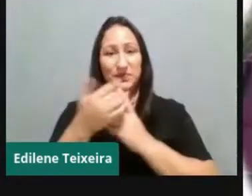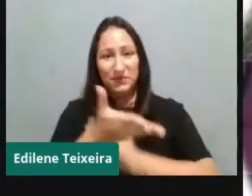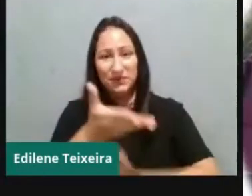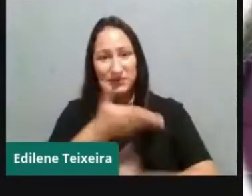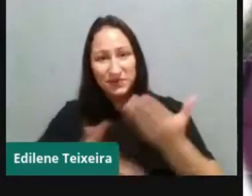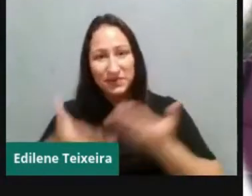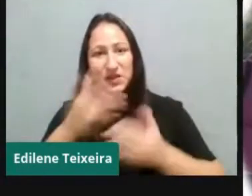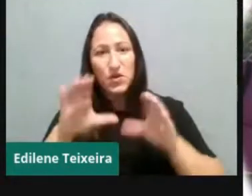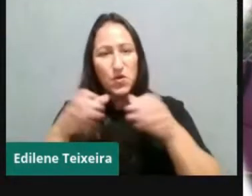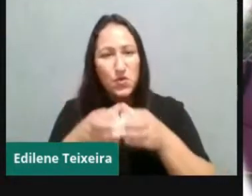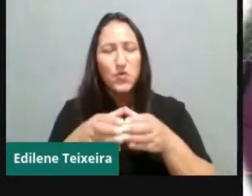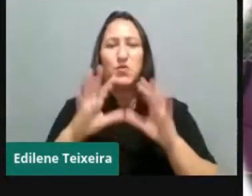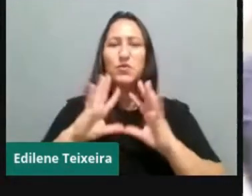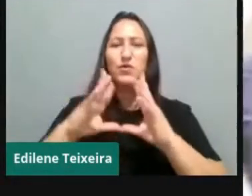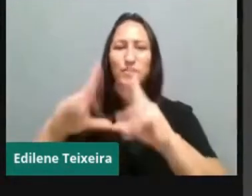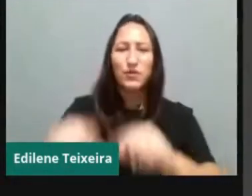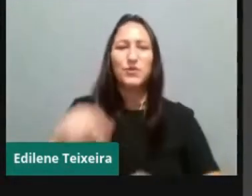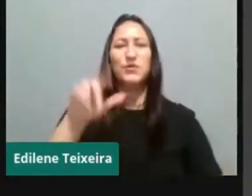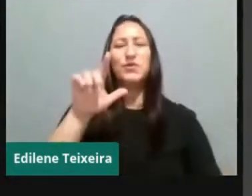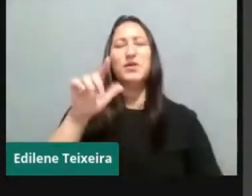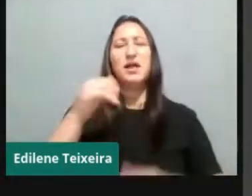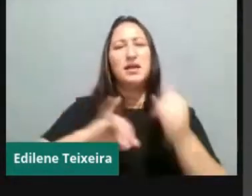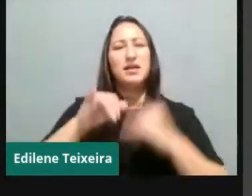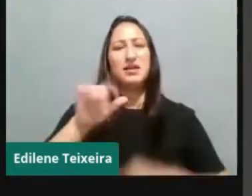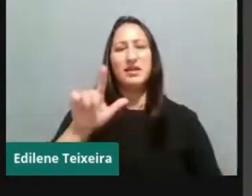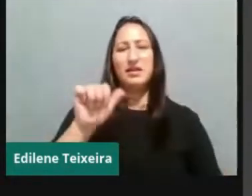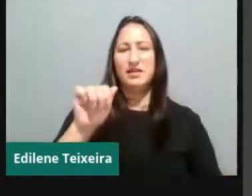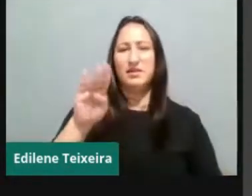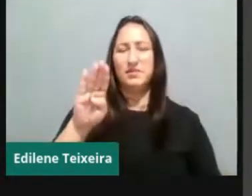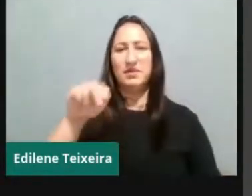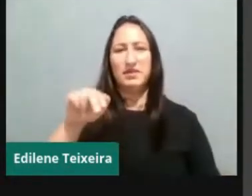aqui toda a equipe, tem o Labnec estendido, eu gostaria só de agradecer. Muito obrigada.